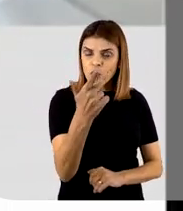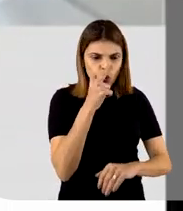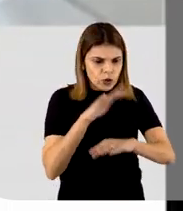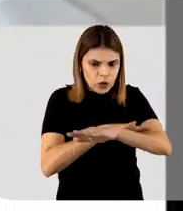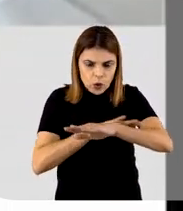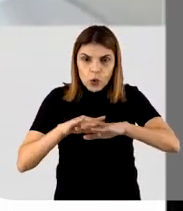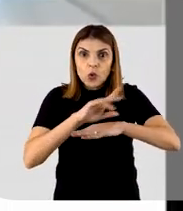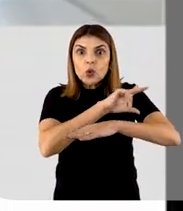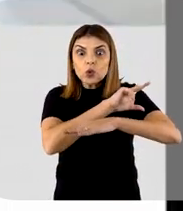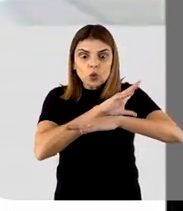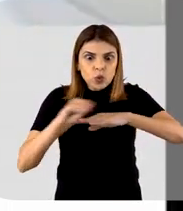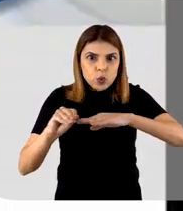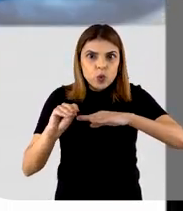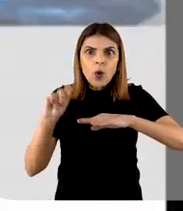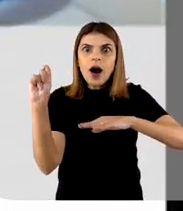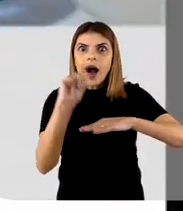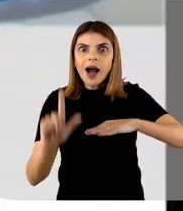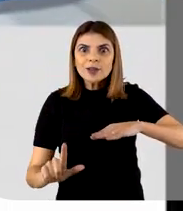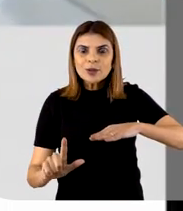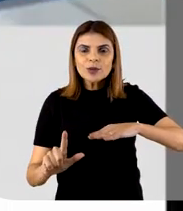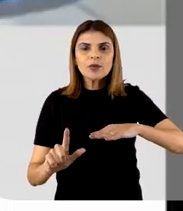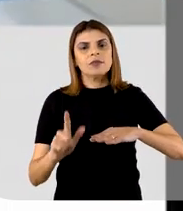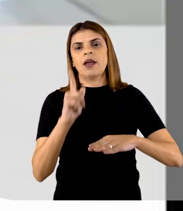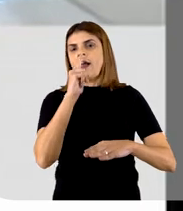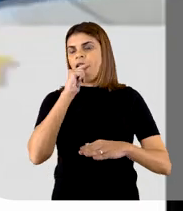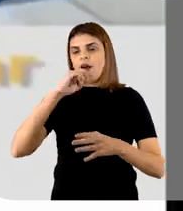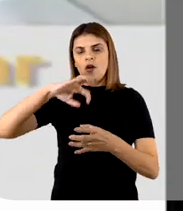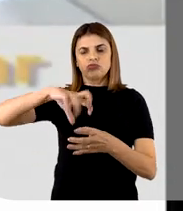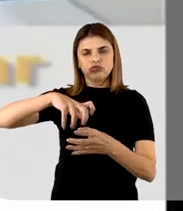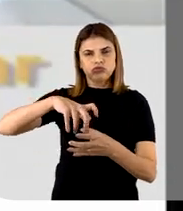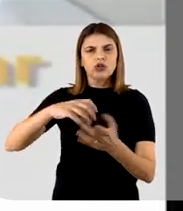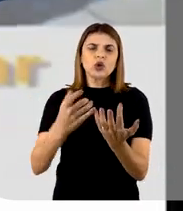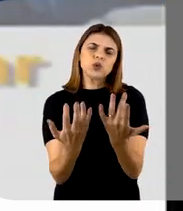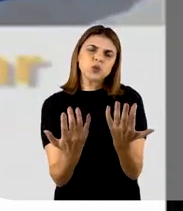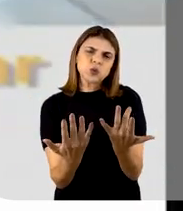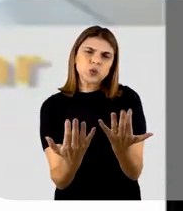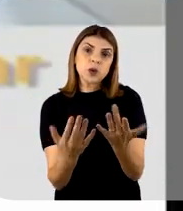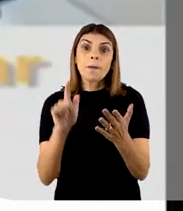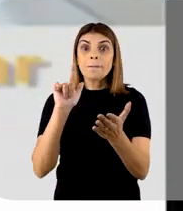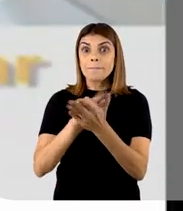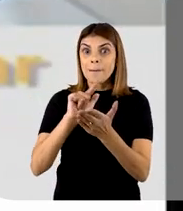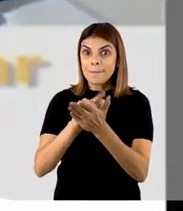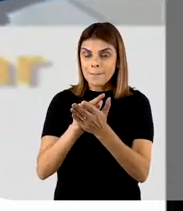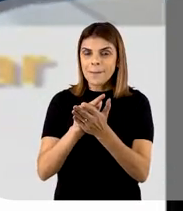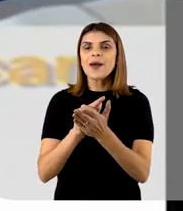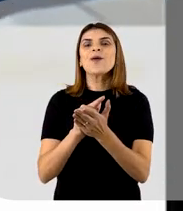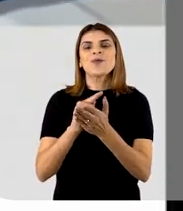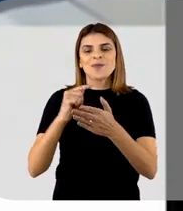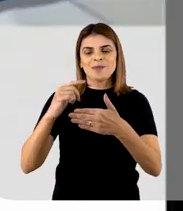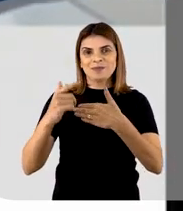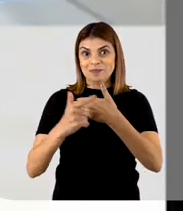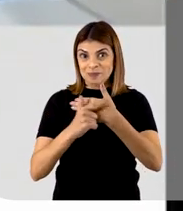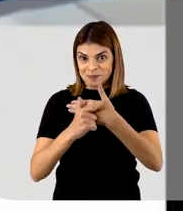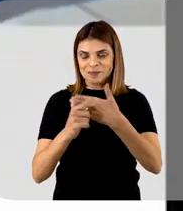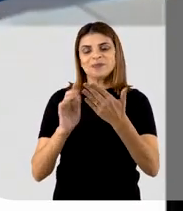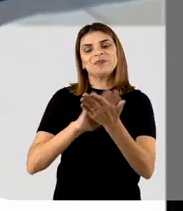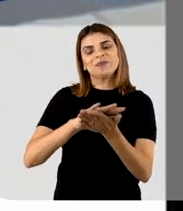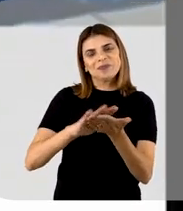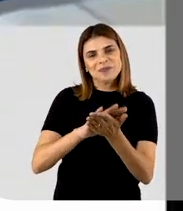Viu? Preenchemos todos os cantos da mão. Agora é só enxaguar, tirar todo o sabão e secar sua mão com papel toalha ou toalha limpa.